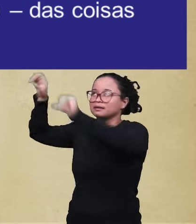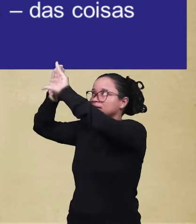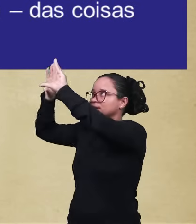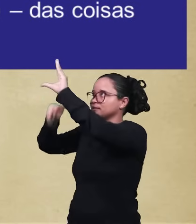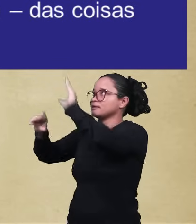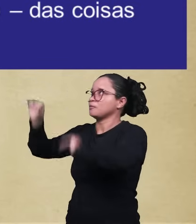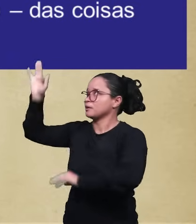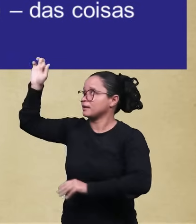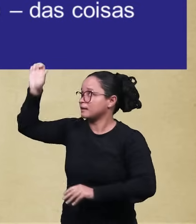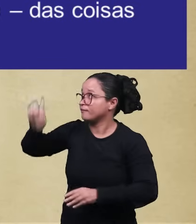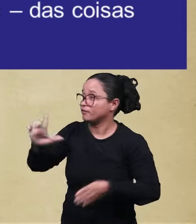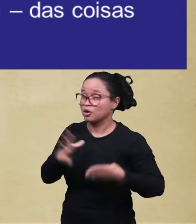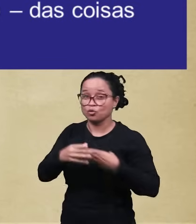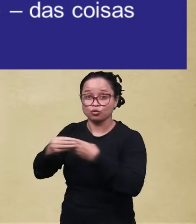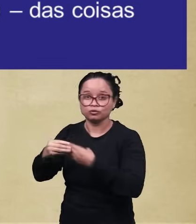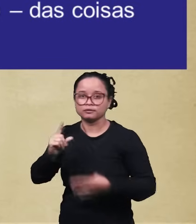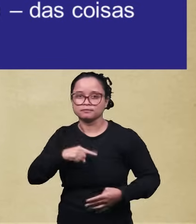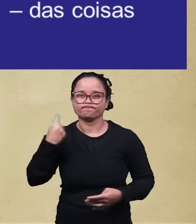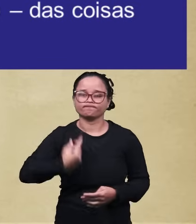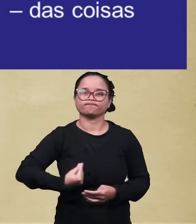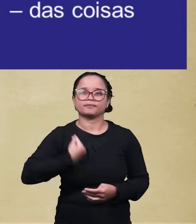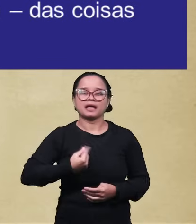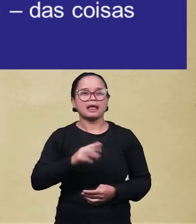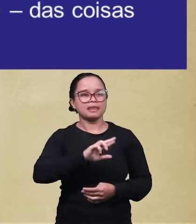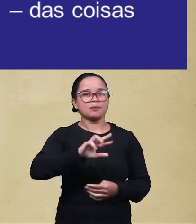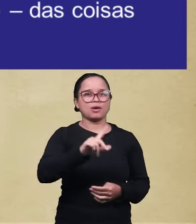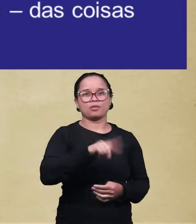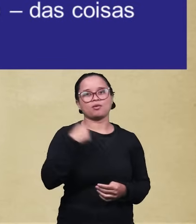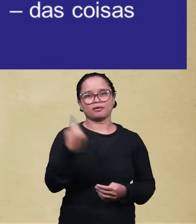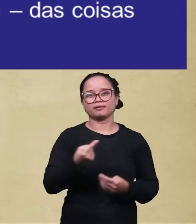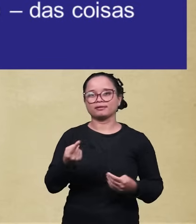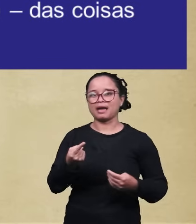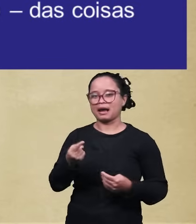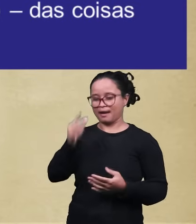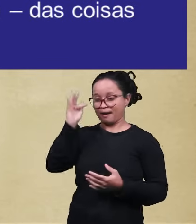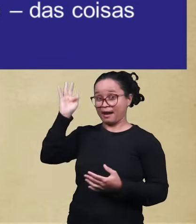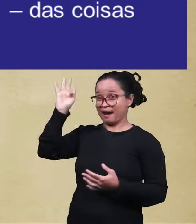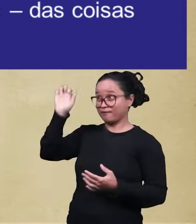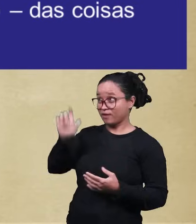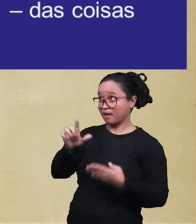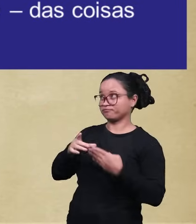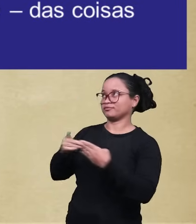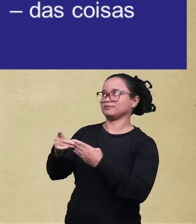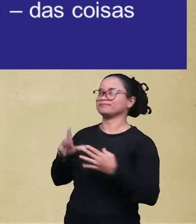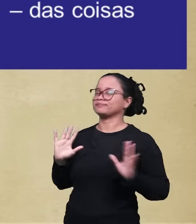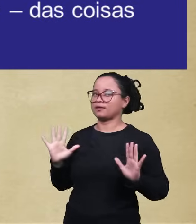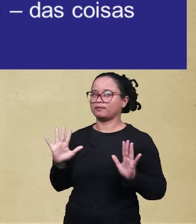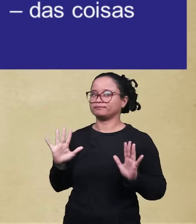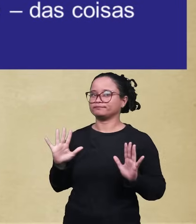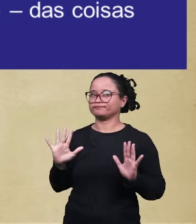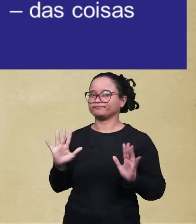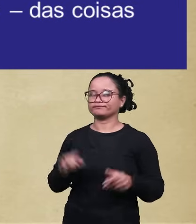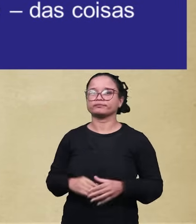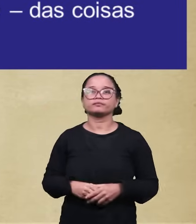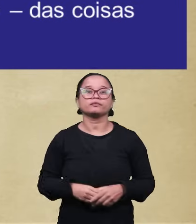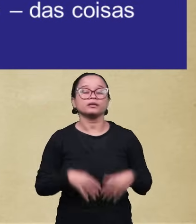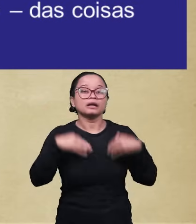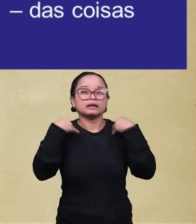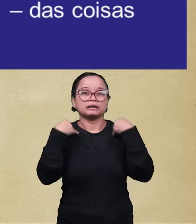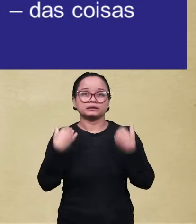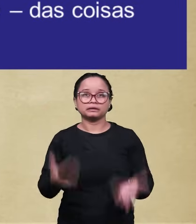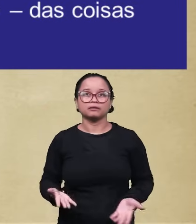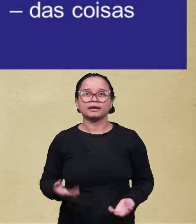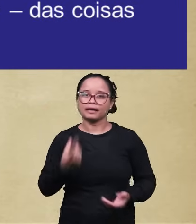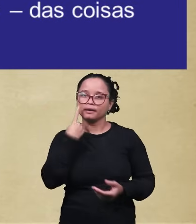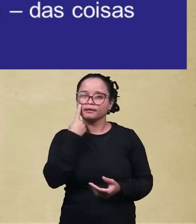nos conduz. Não somos nós que conduzimos a fé, não é isso? Sim. Exatamente. Interessante que o termo hipostases, né, ele é